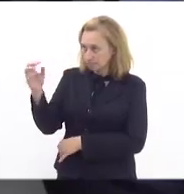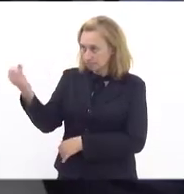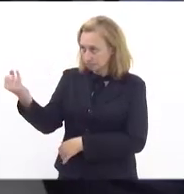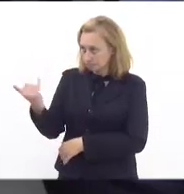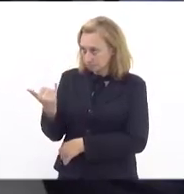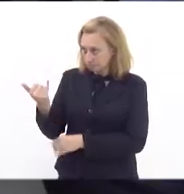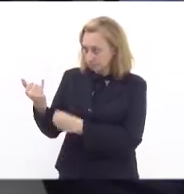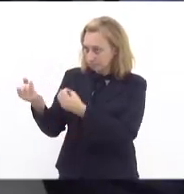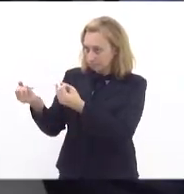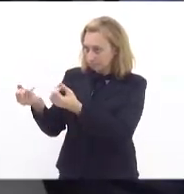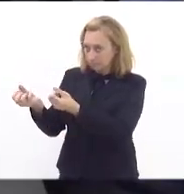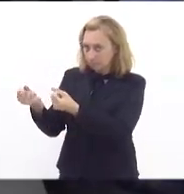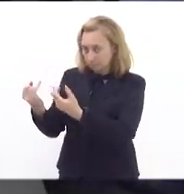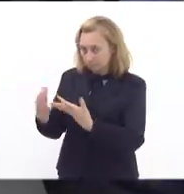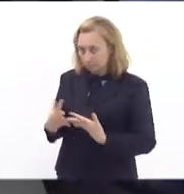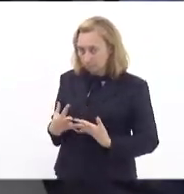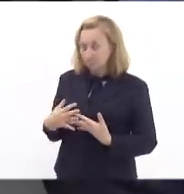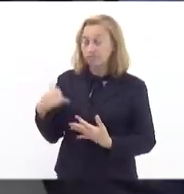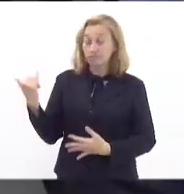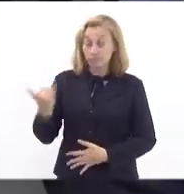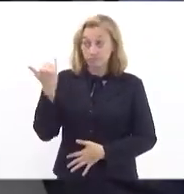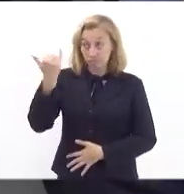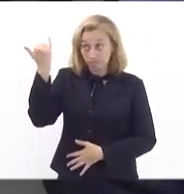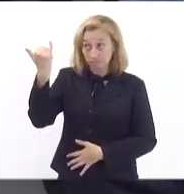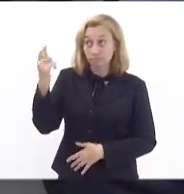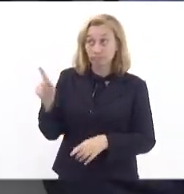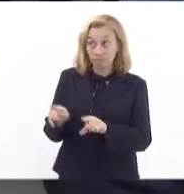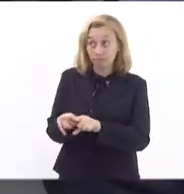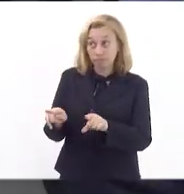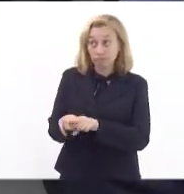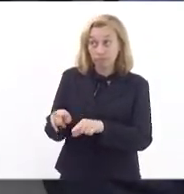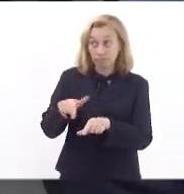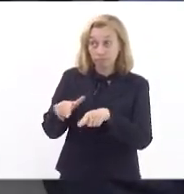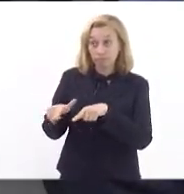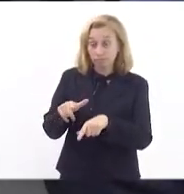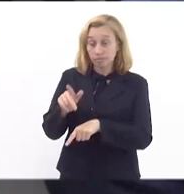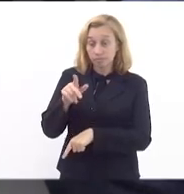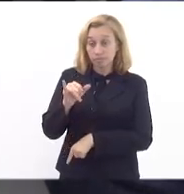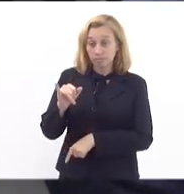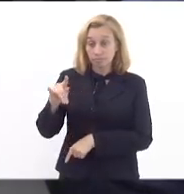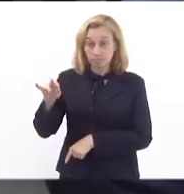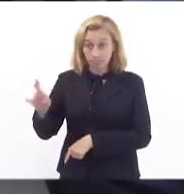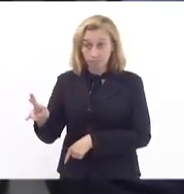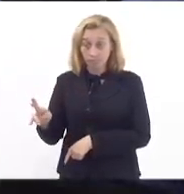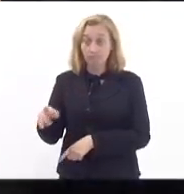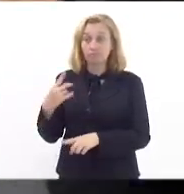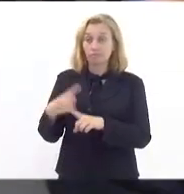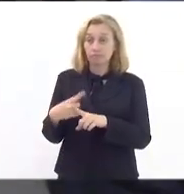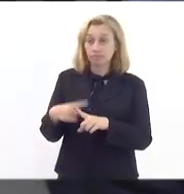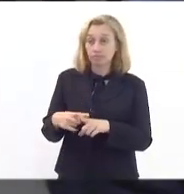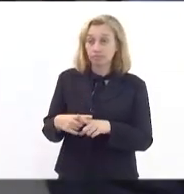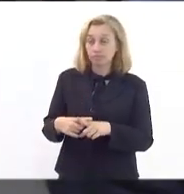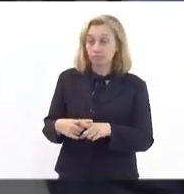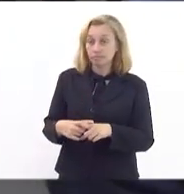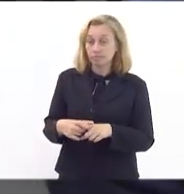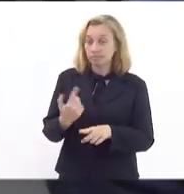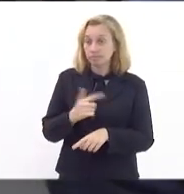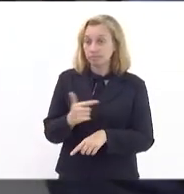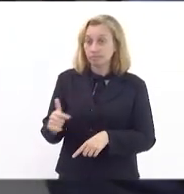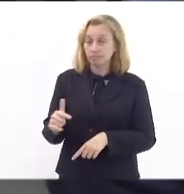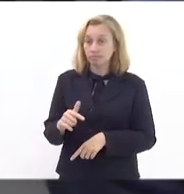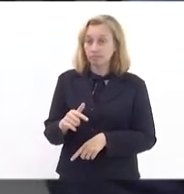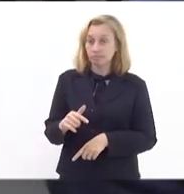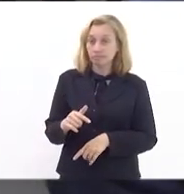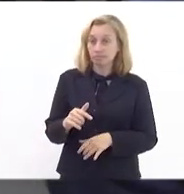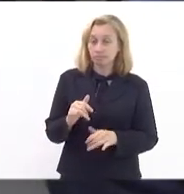nos esclarecesse e acho importantíssimo também o trabalho do ISP né porque sem Essas são as suas